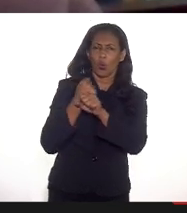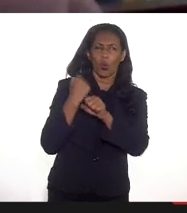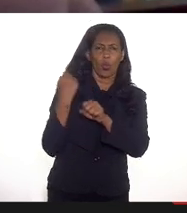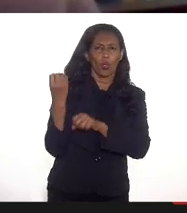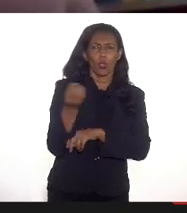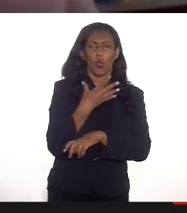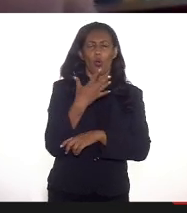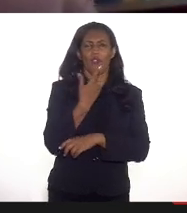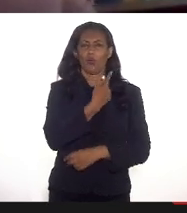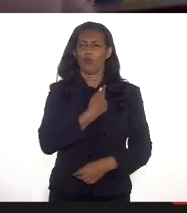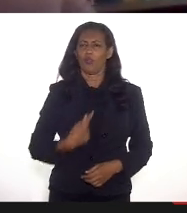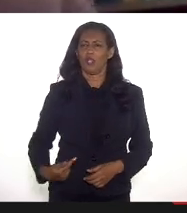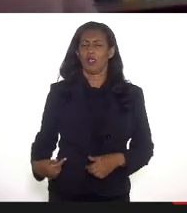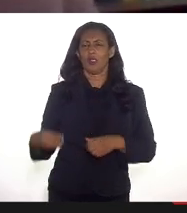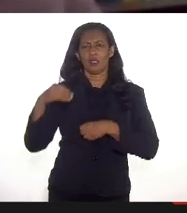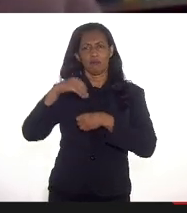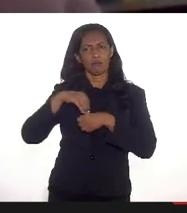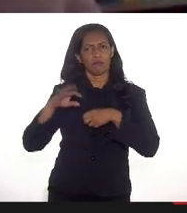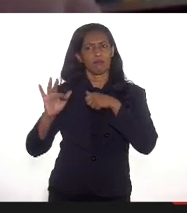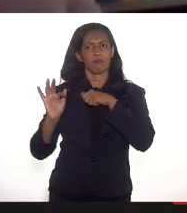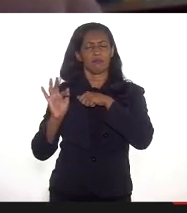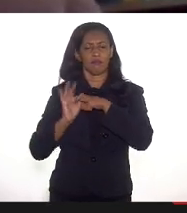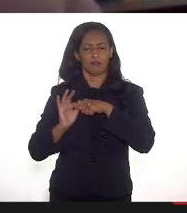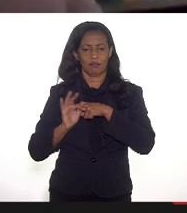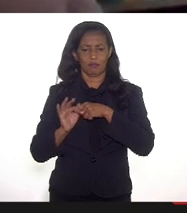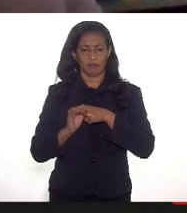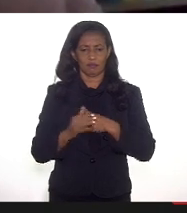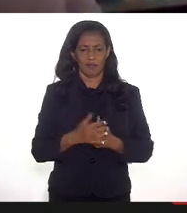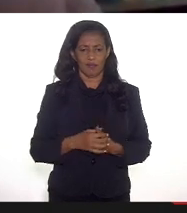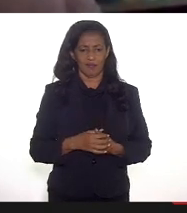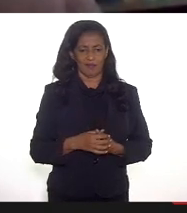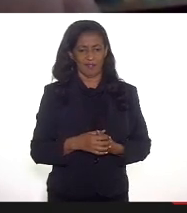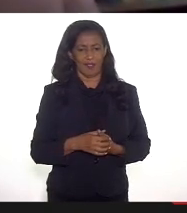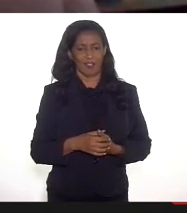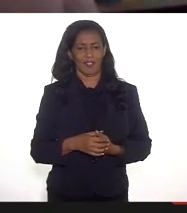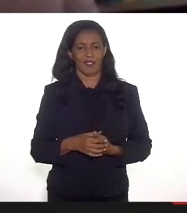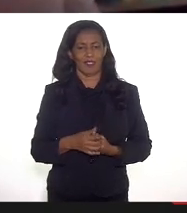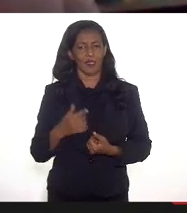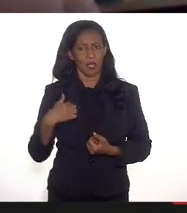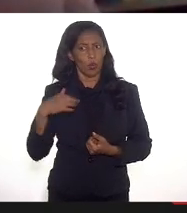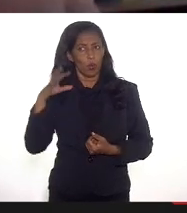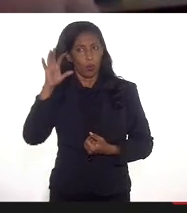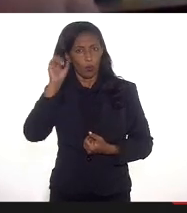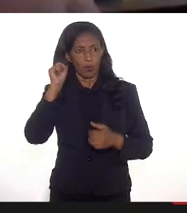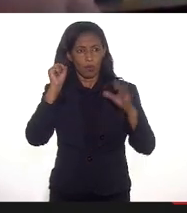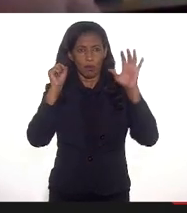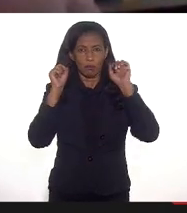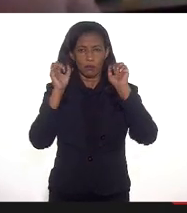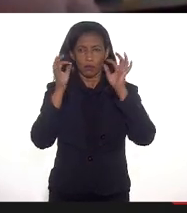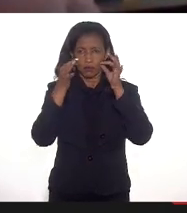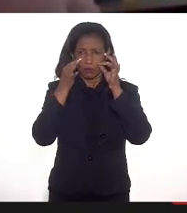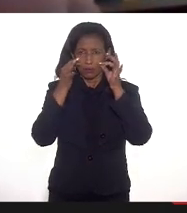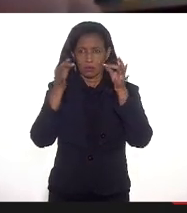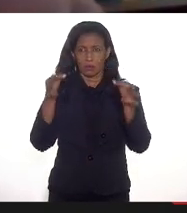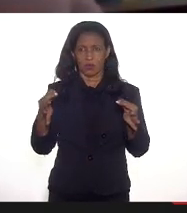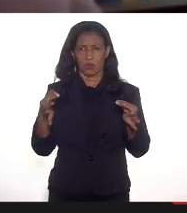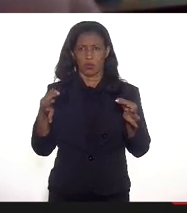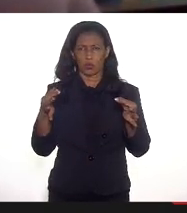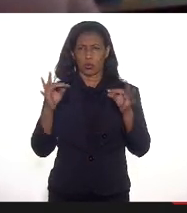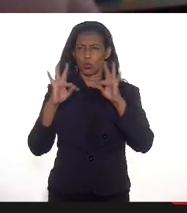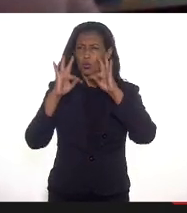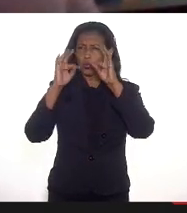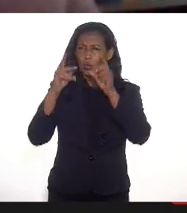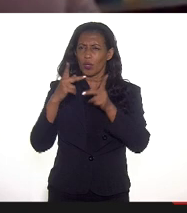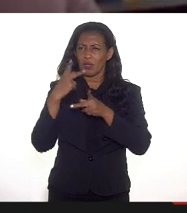para a FAETEC. Eu escutei com toda atenção as falas que me